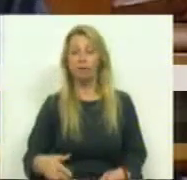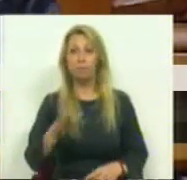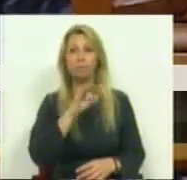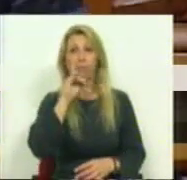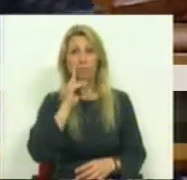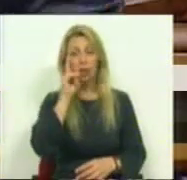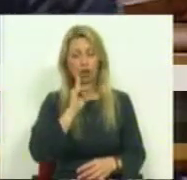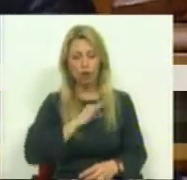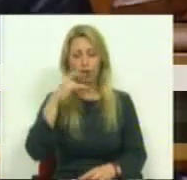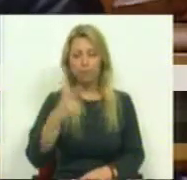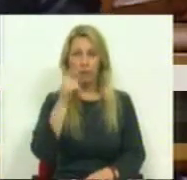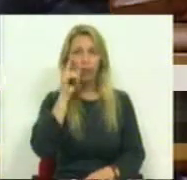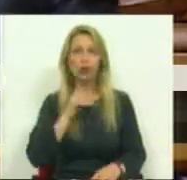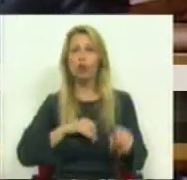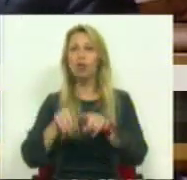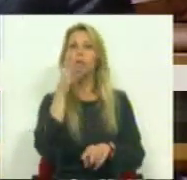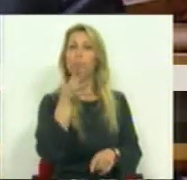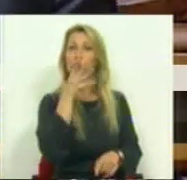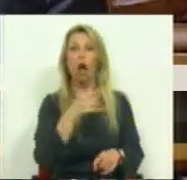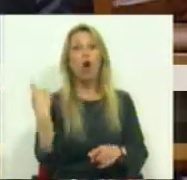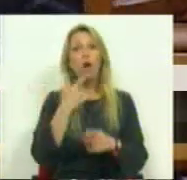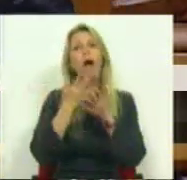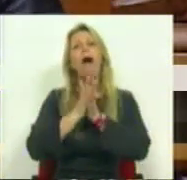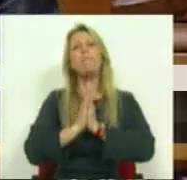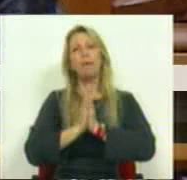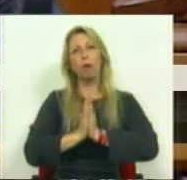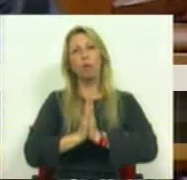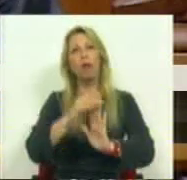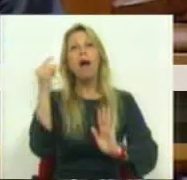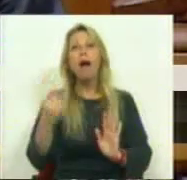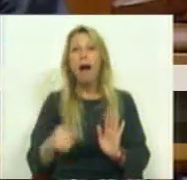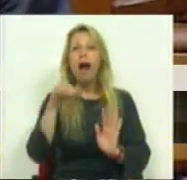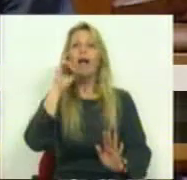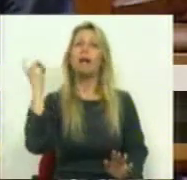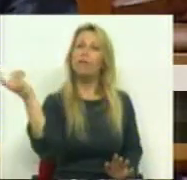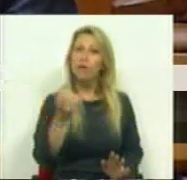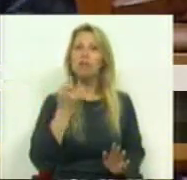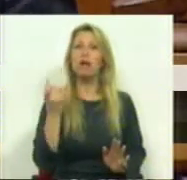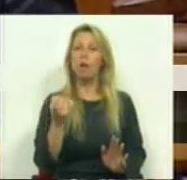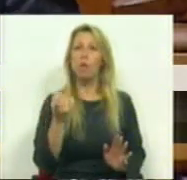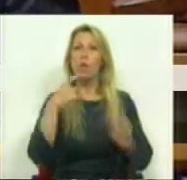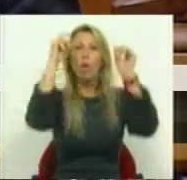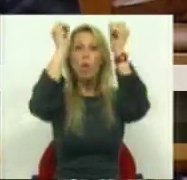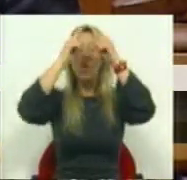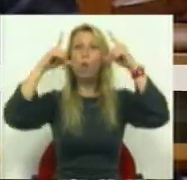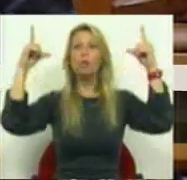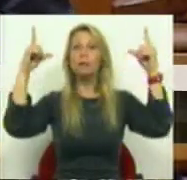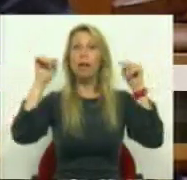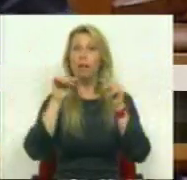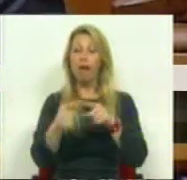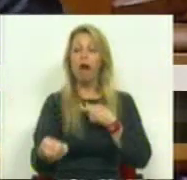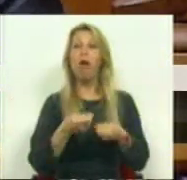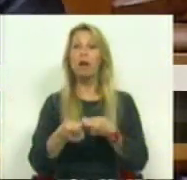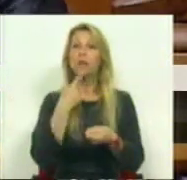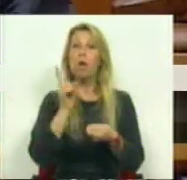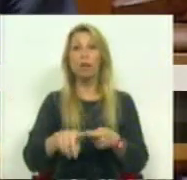senhores deputados, nós fazemos um apelo a que haja uma revisão dos conceitos desta